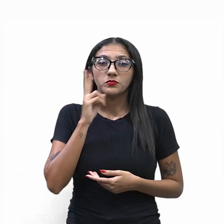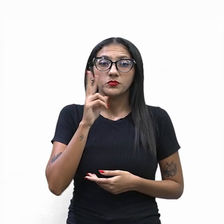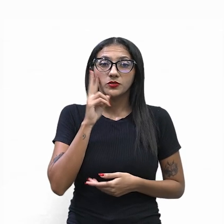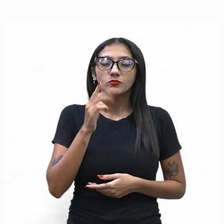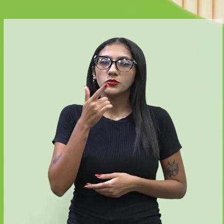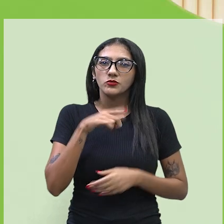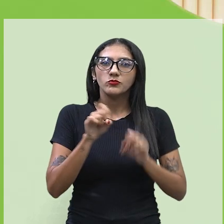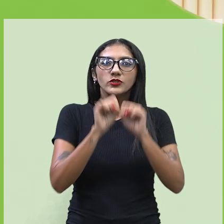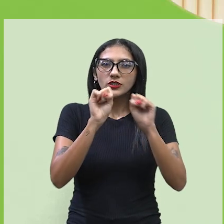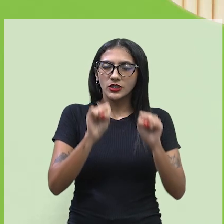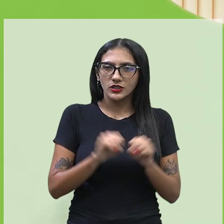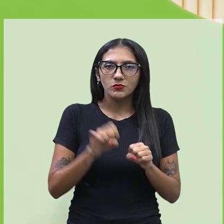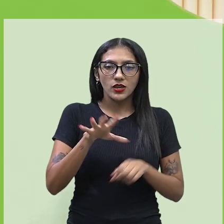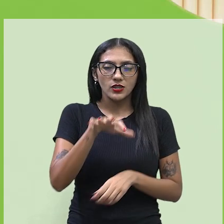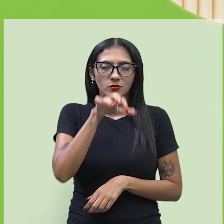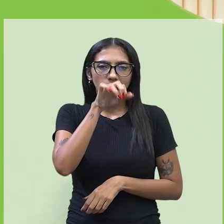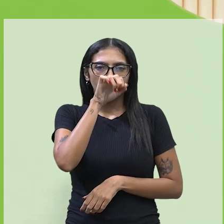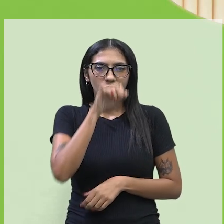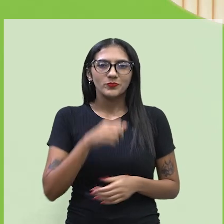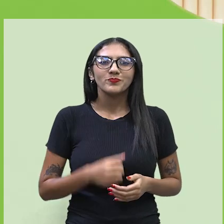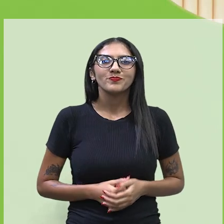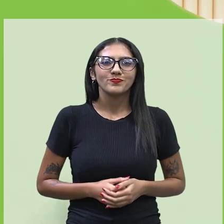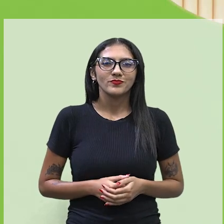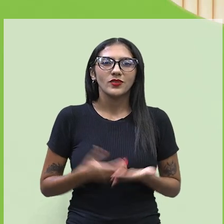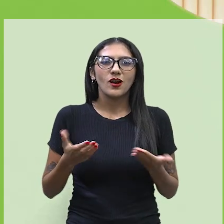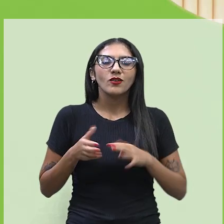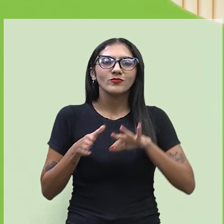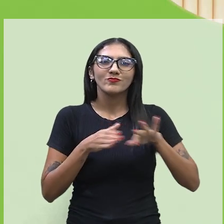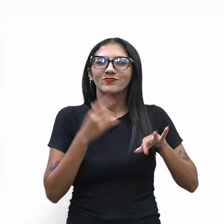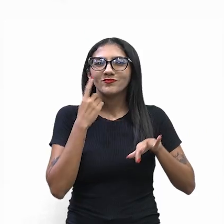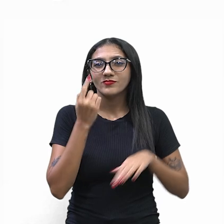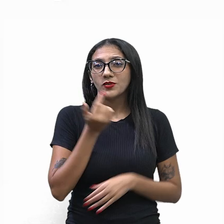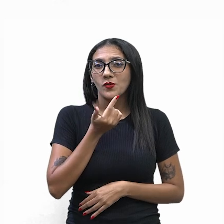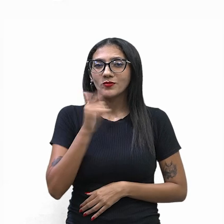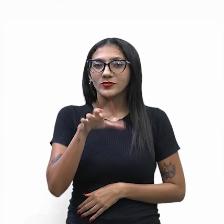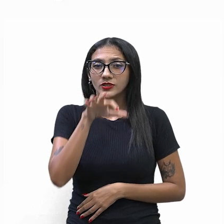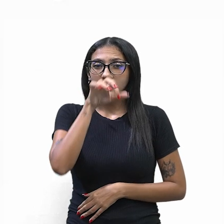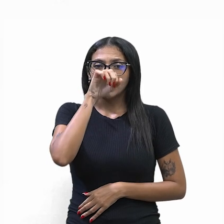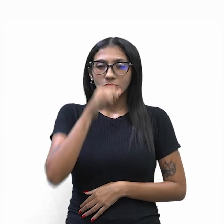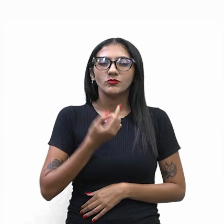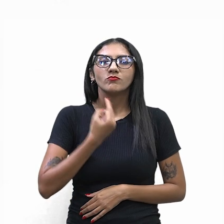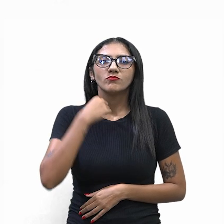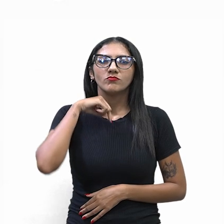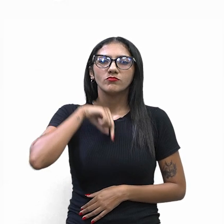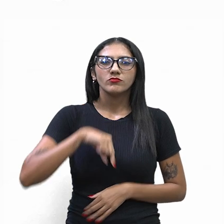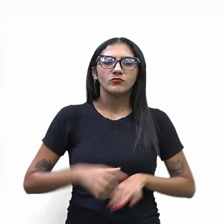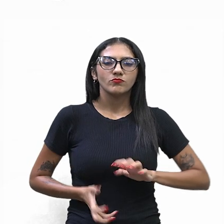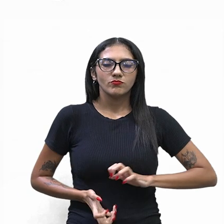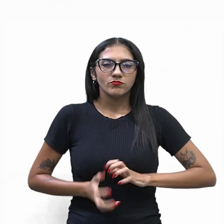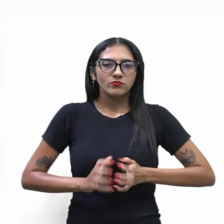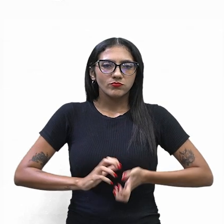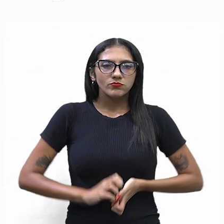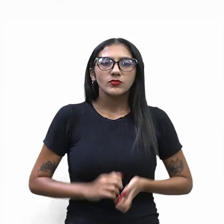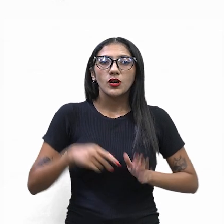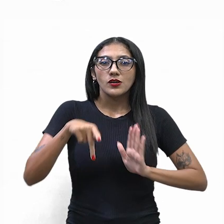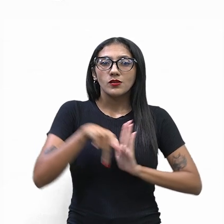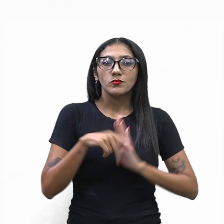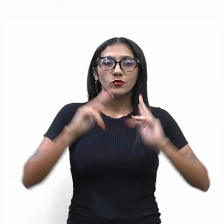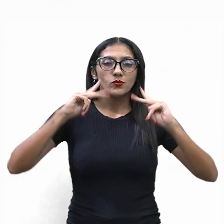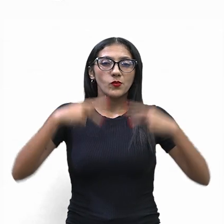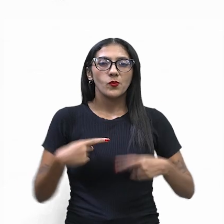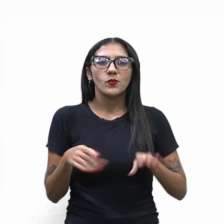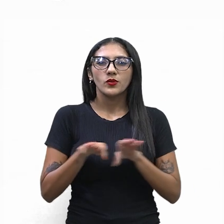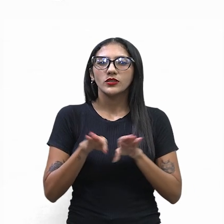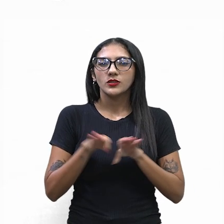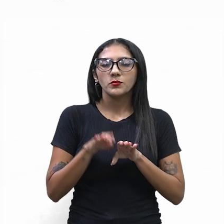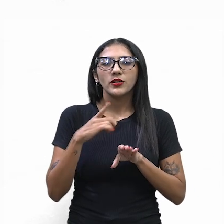do sistema respiratório. Vamos relembrar um pouquinho do sistema digestório. O sistema digestório dos seres humanos pode ser